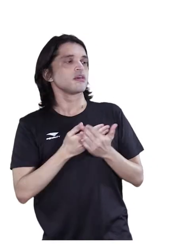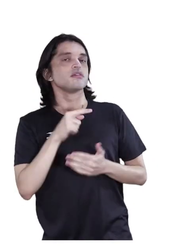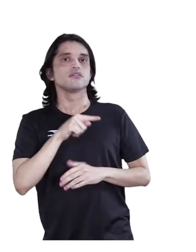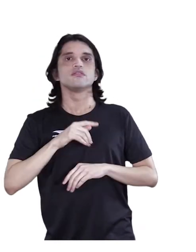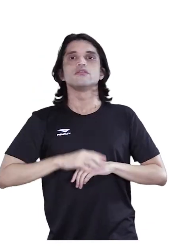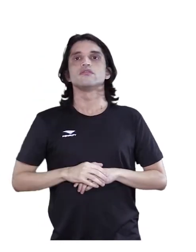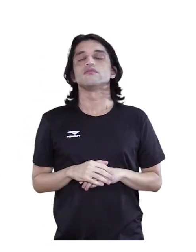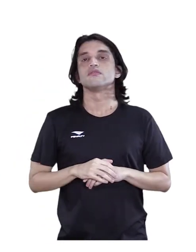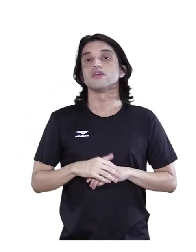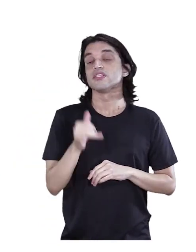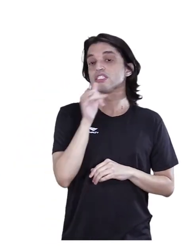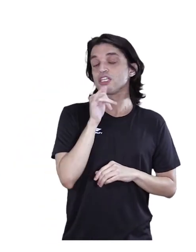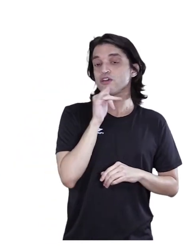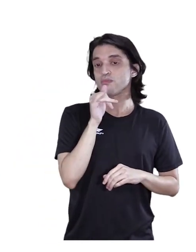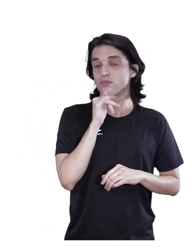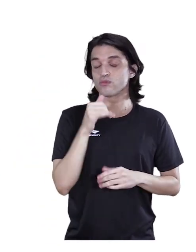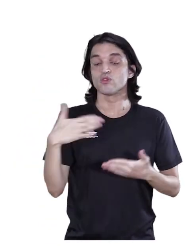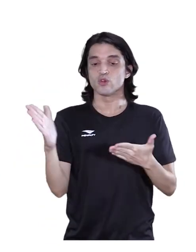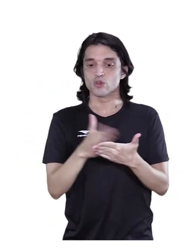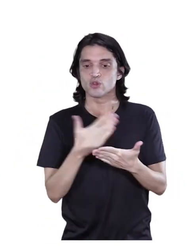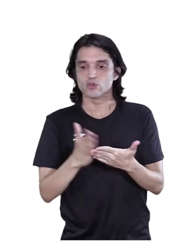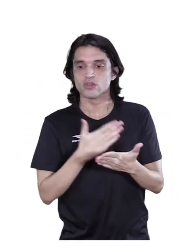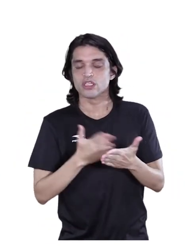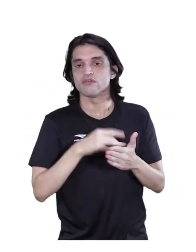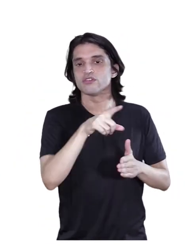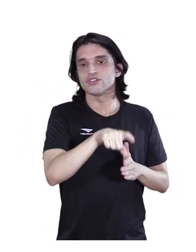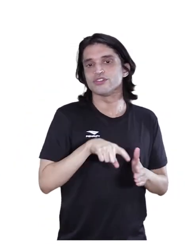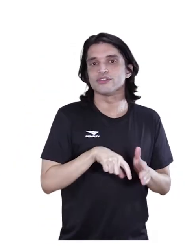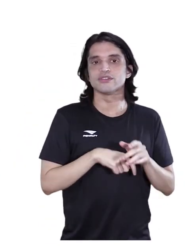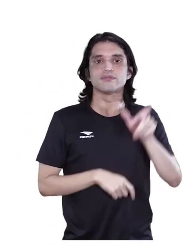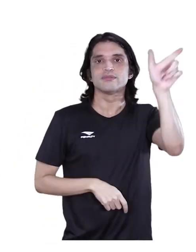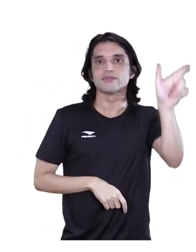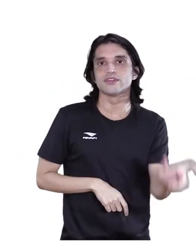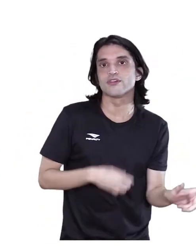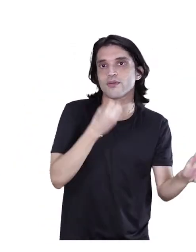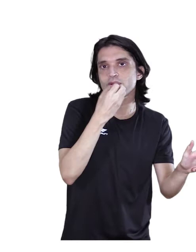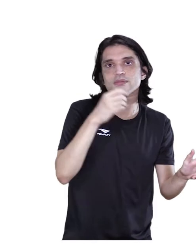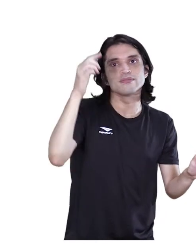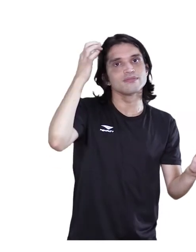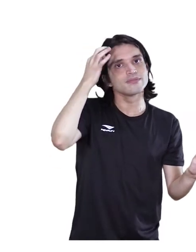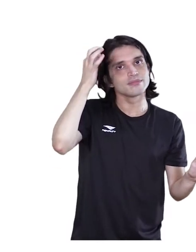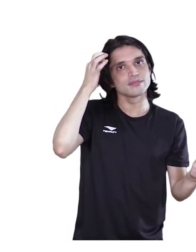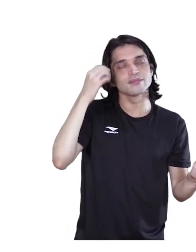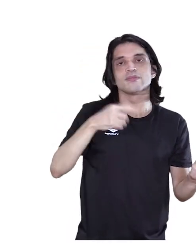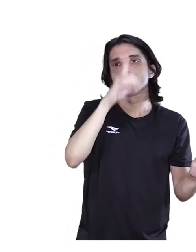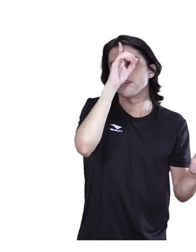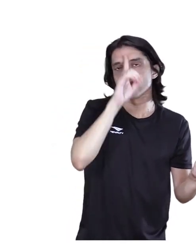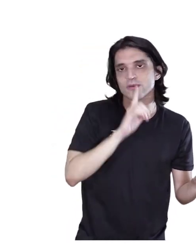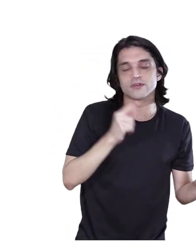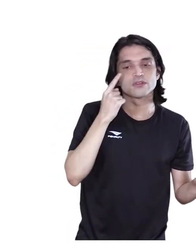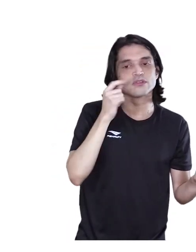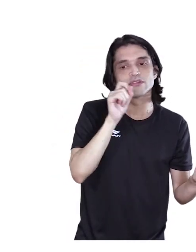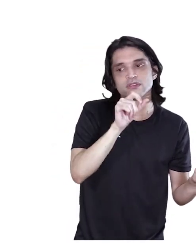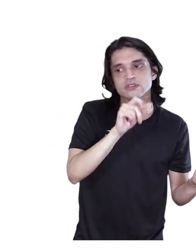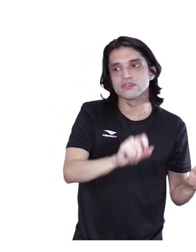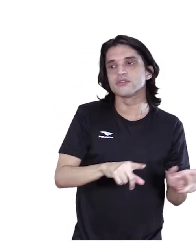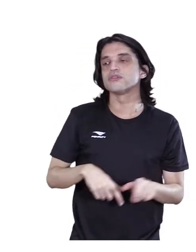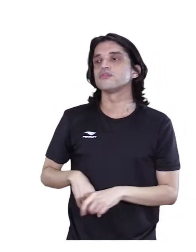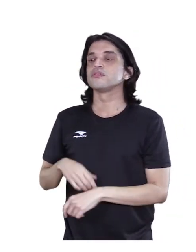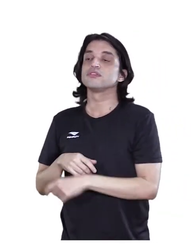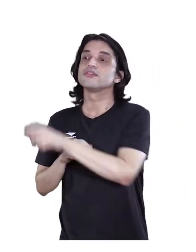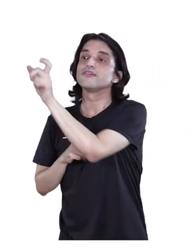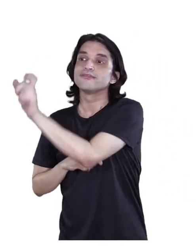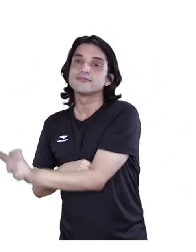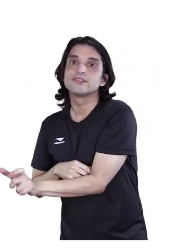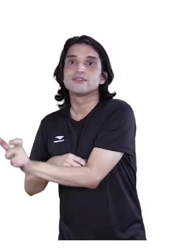que praticam boas ações são sempre ilustradas como loiras de olhos azuis, enquanto as más são sempre morenas ou